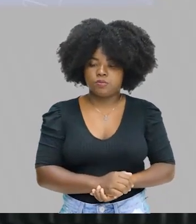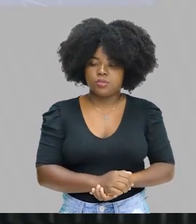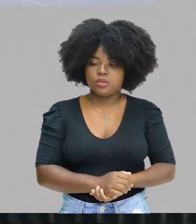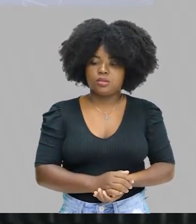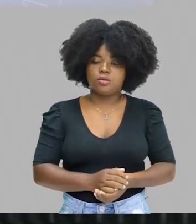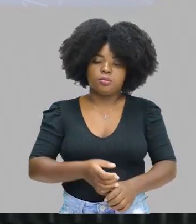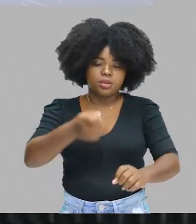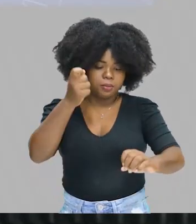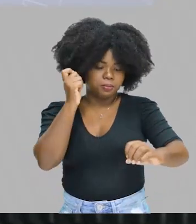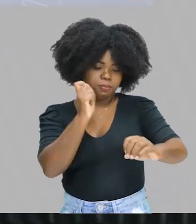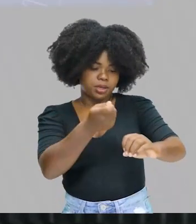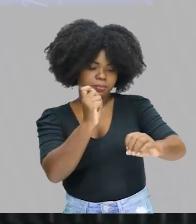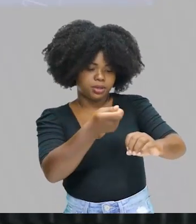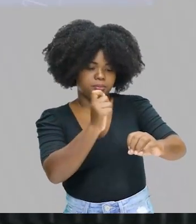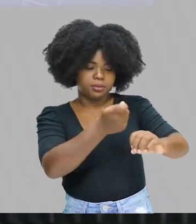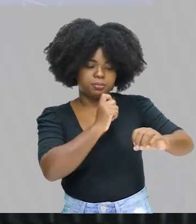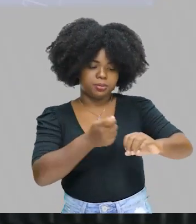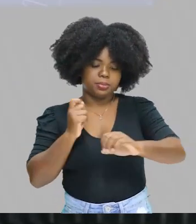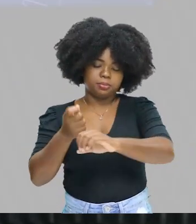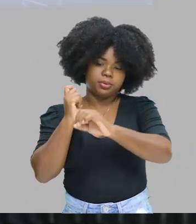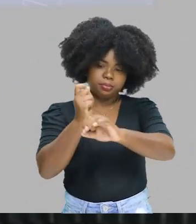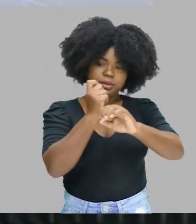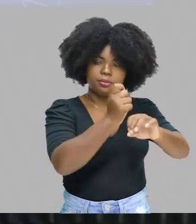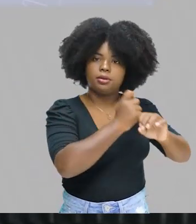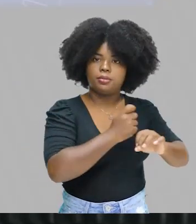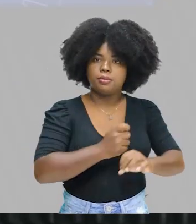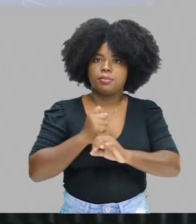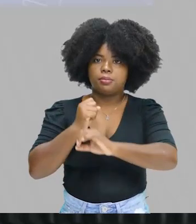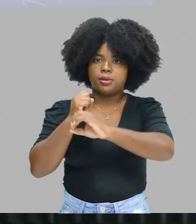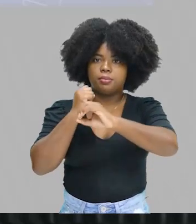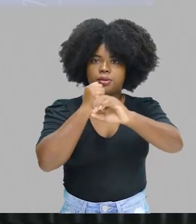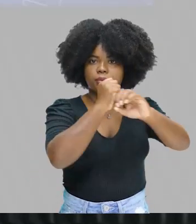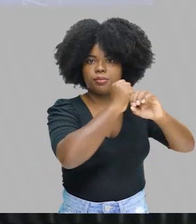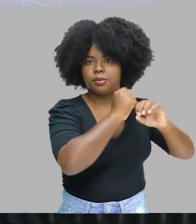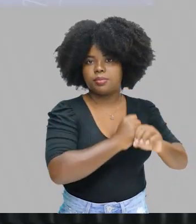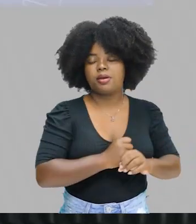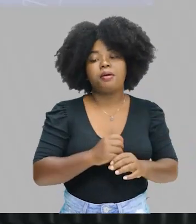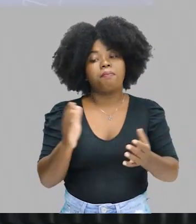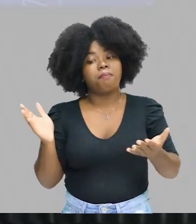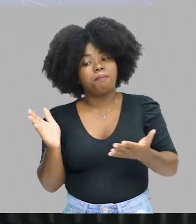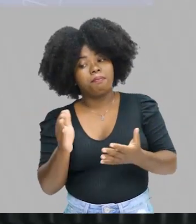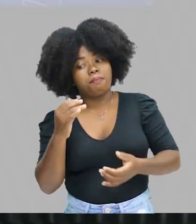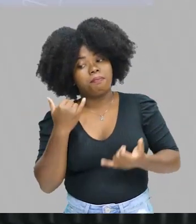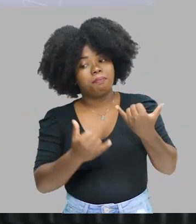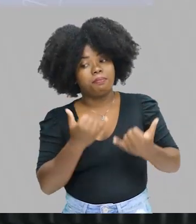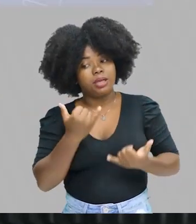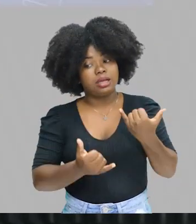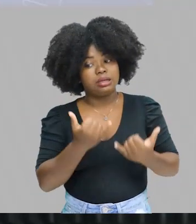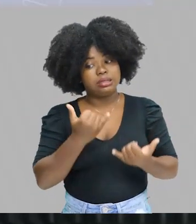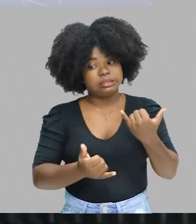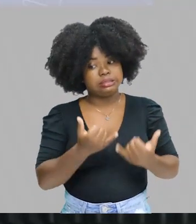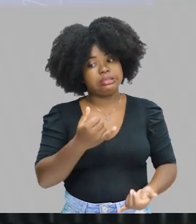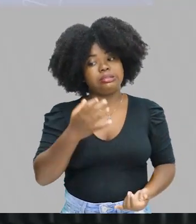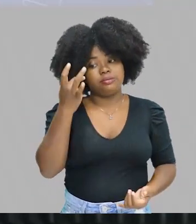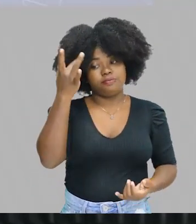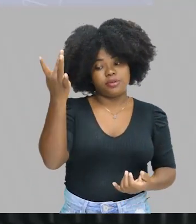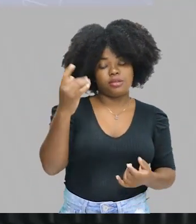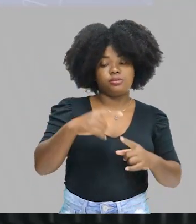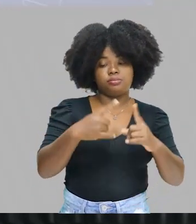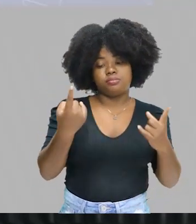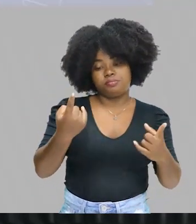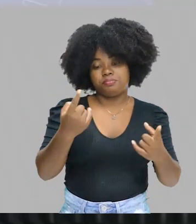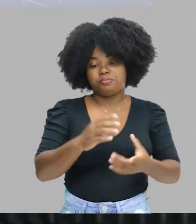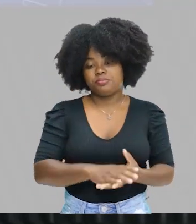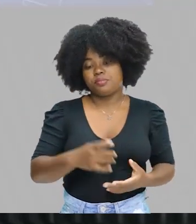martelo e vai batendo. Parece fácil, só tem um detalhe. Você tem que pensar que esse cinzelamento, esse